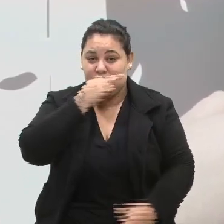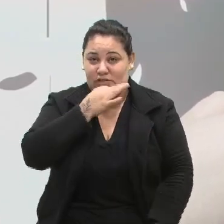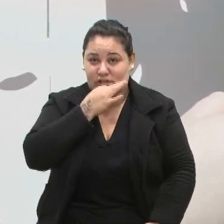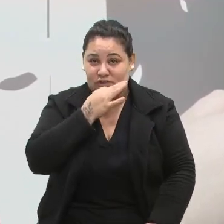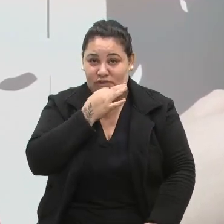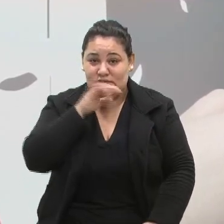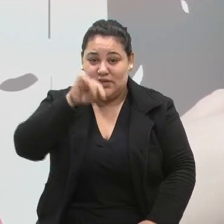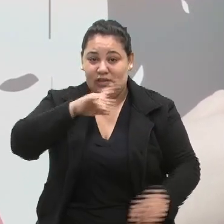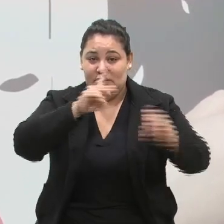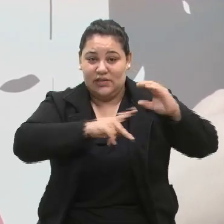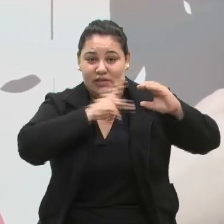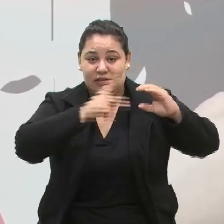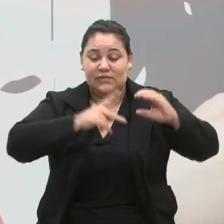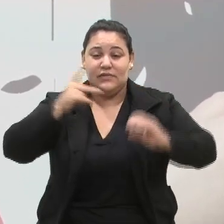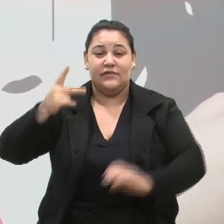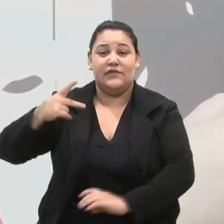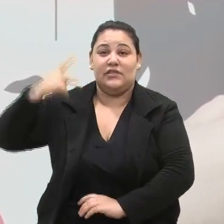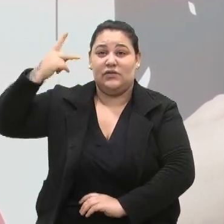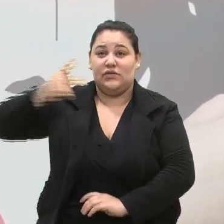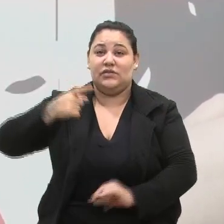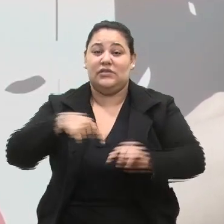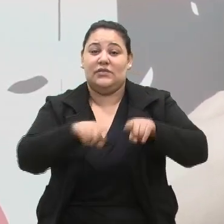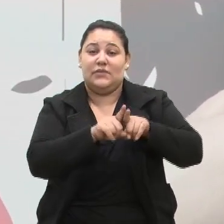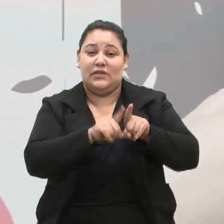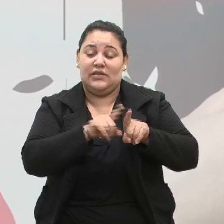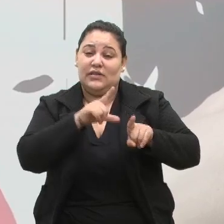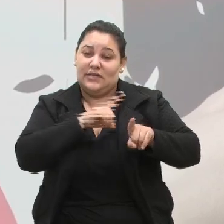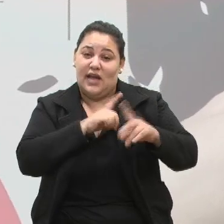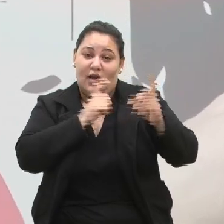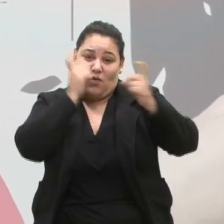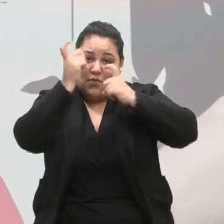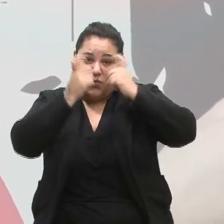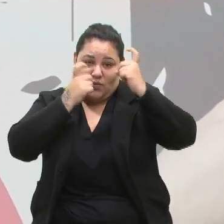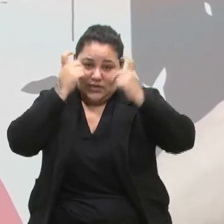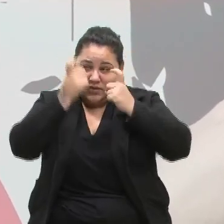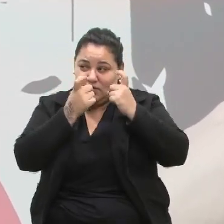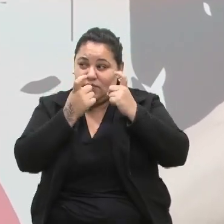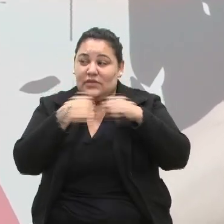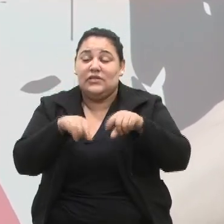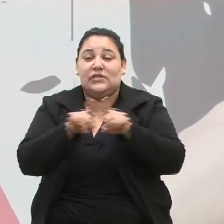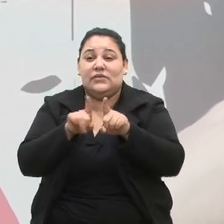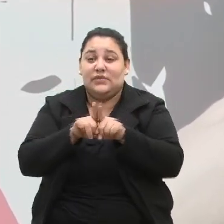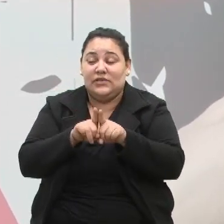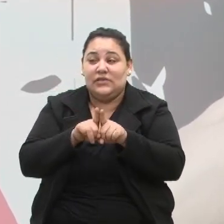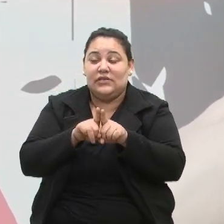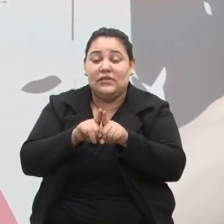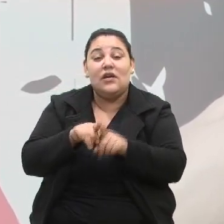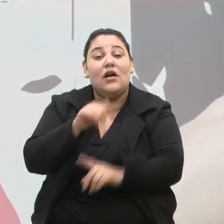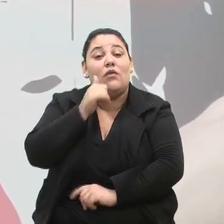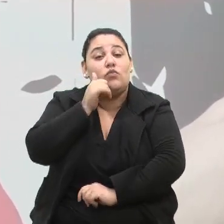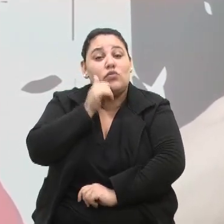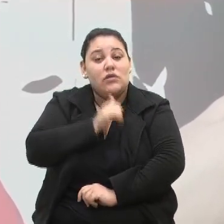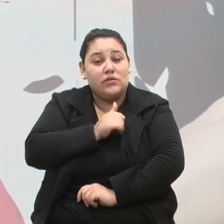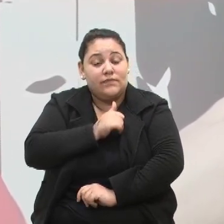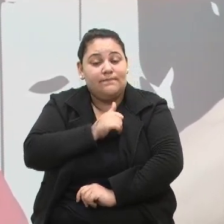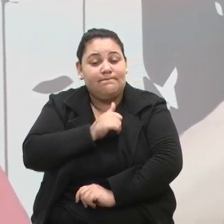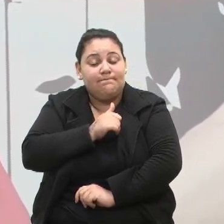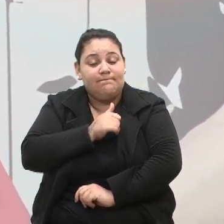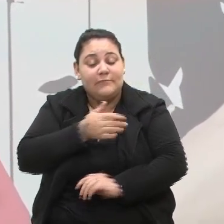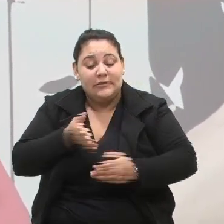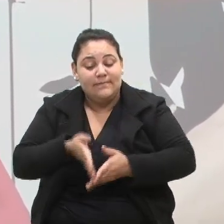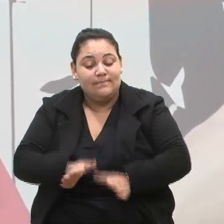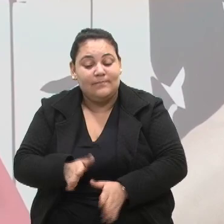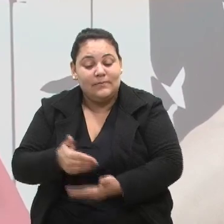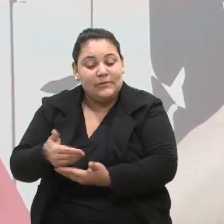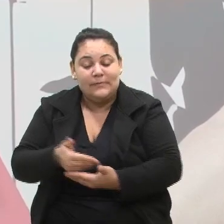aqui na Câmara de Vereadores tem esta preocupação e que as mulheres nessa situação não estão